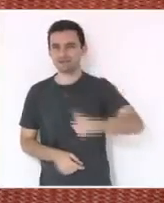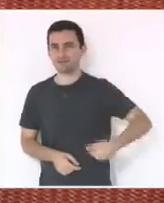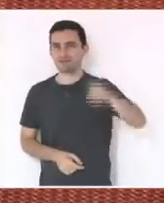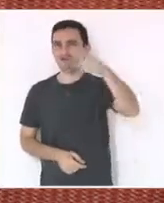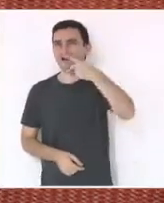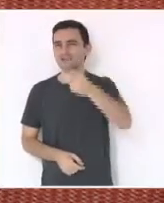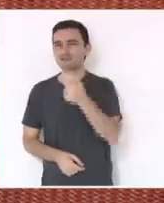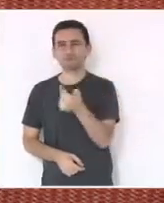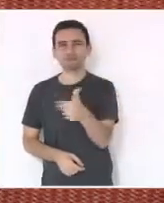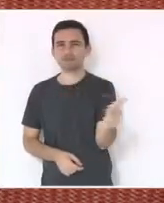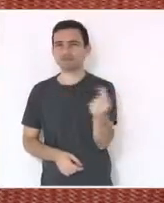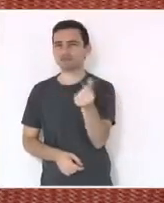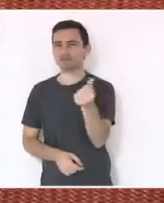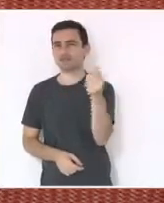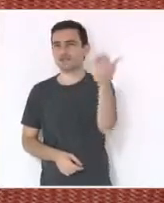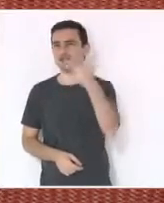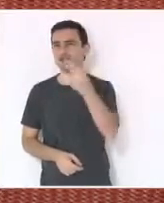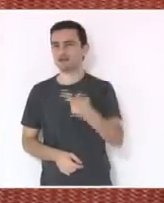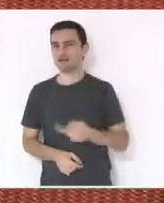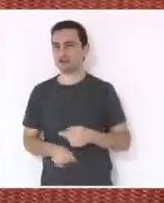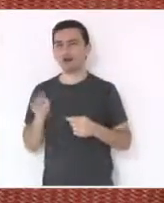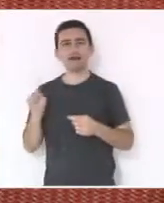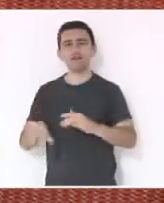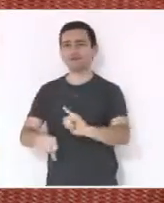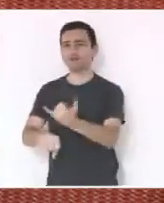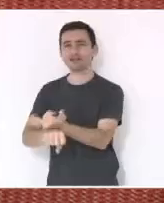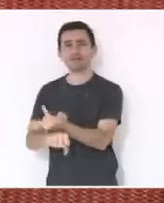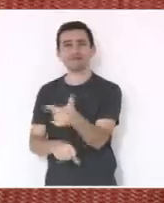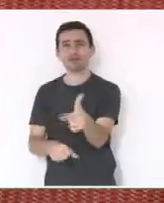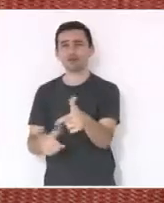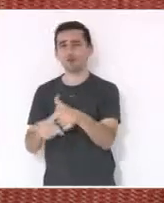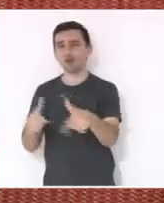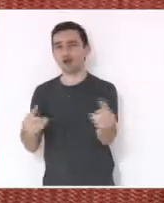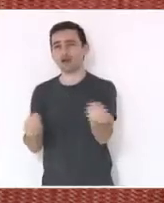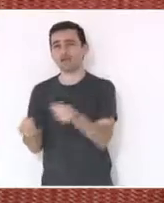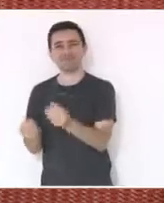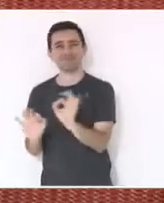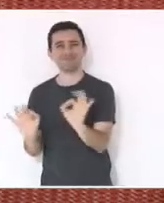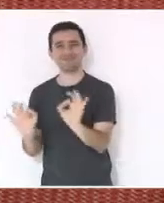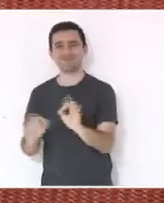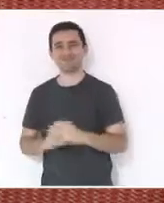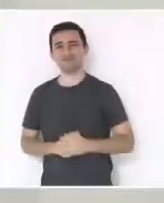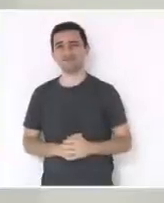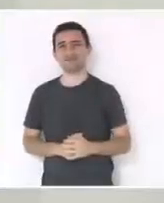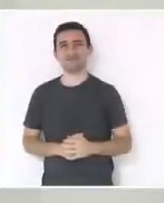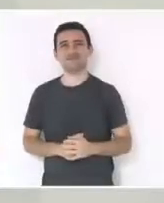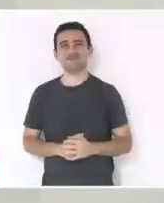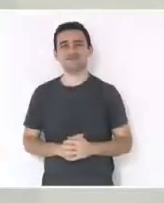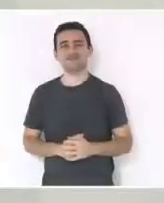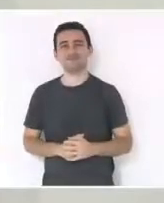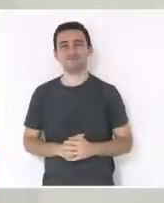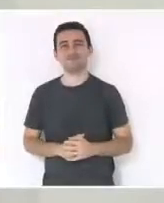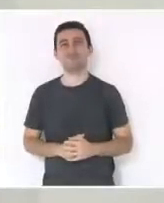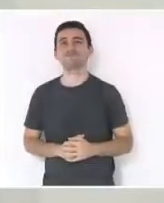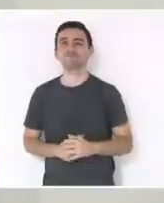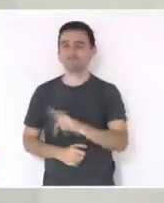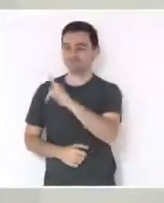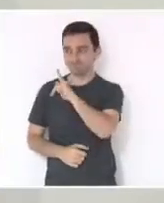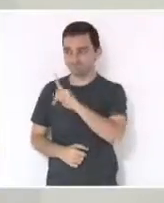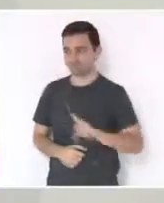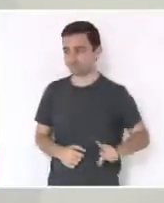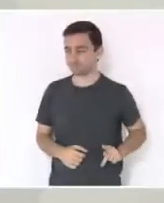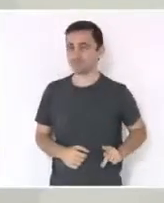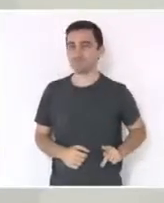tem dinheiro pra nada o joinville vai continuar não tendo nada obrigado pela copa do brasil estava aquele senhor presidente